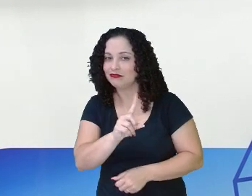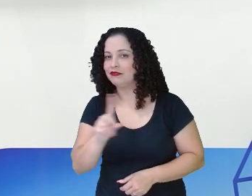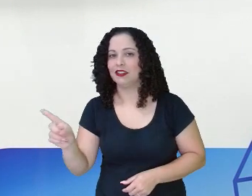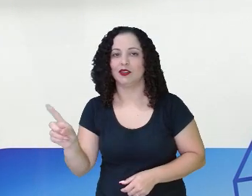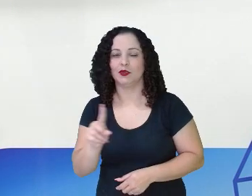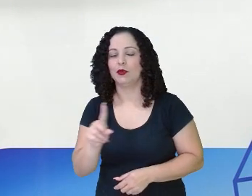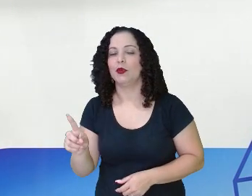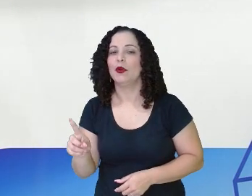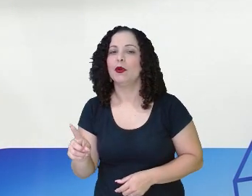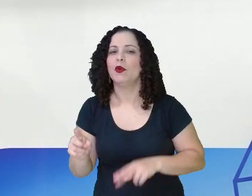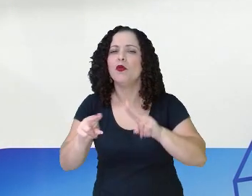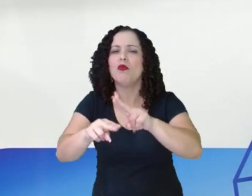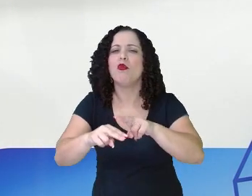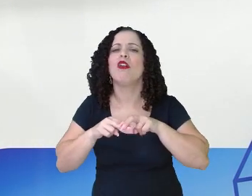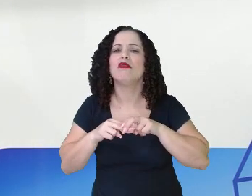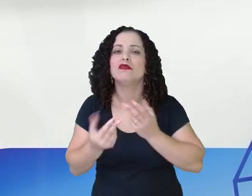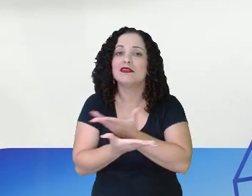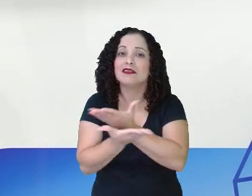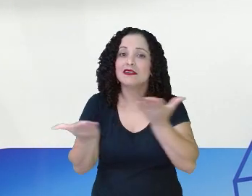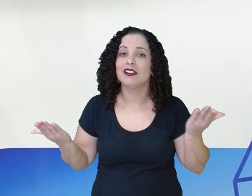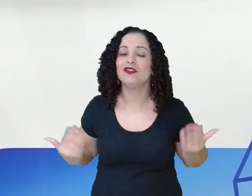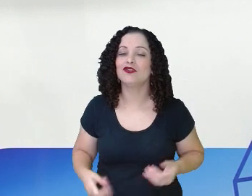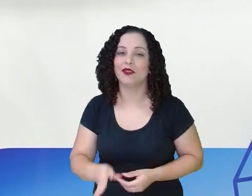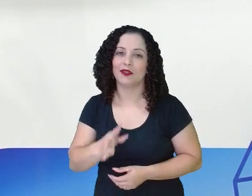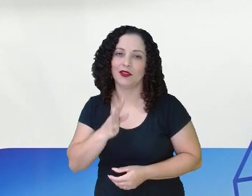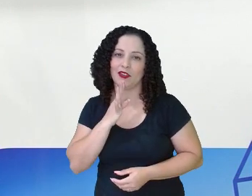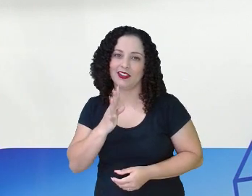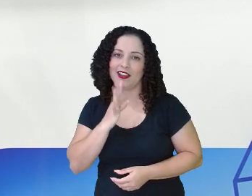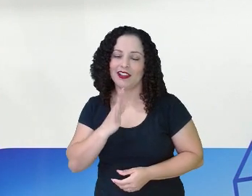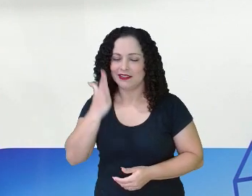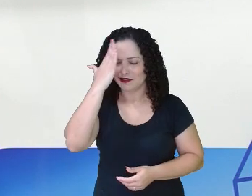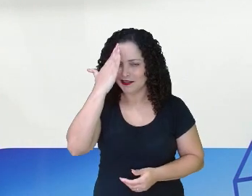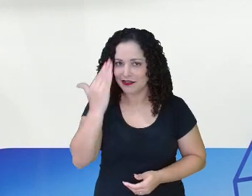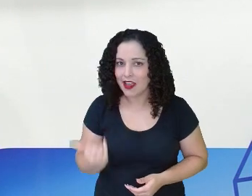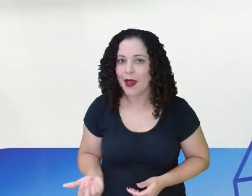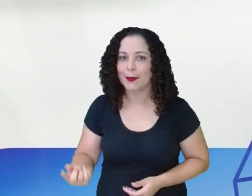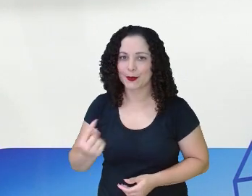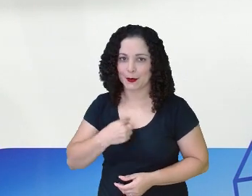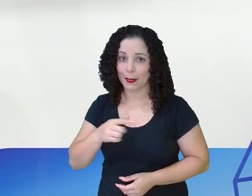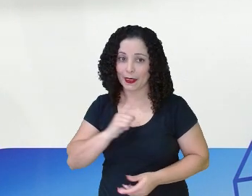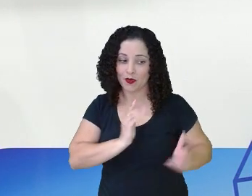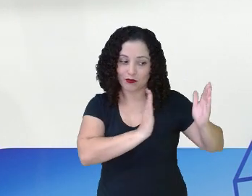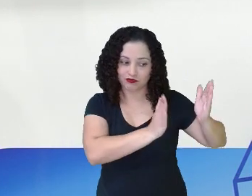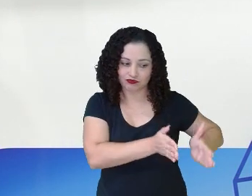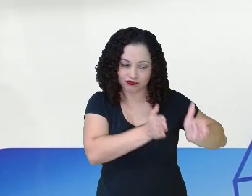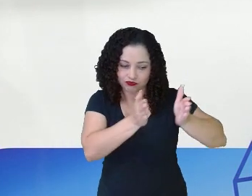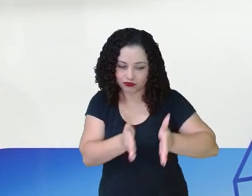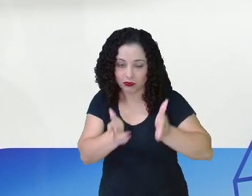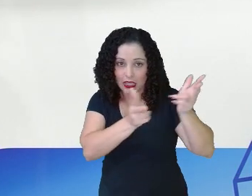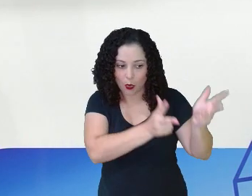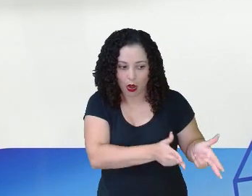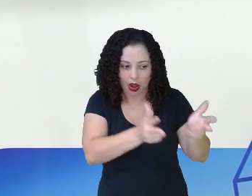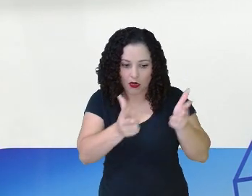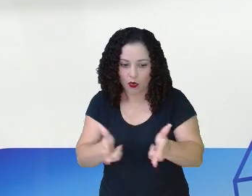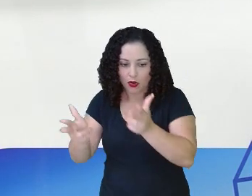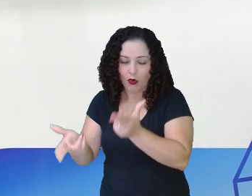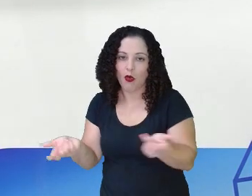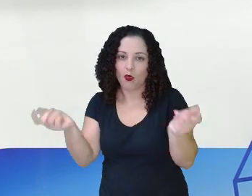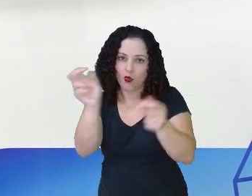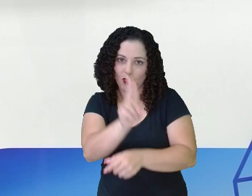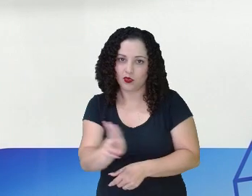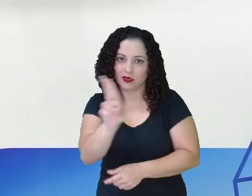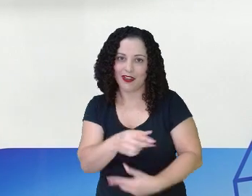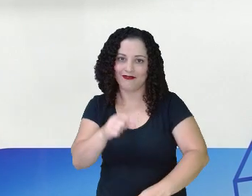Até porque vocês já sabem que se eu tenho parcelas iguais, eu posso utilizar a